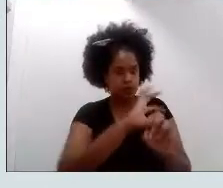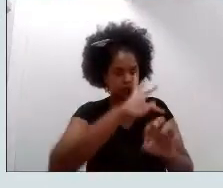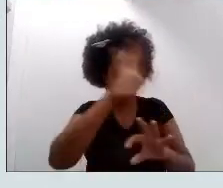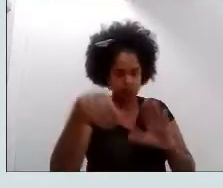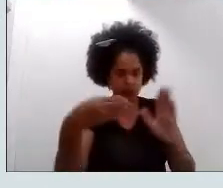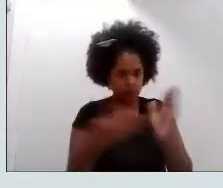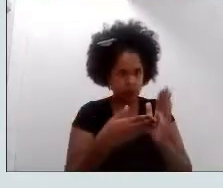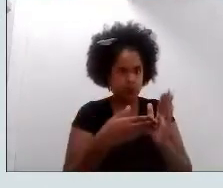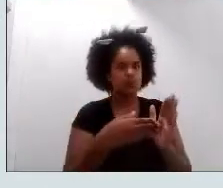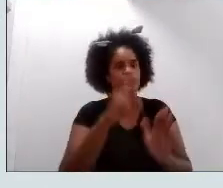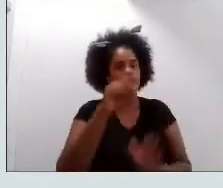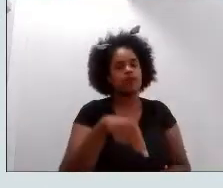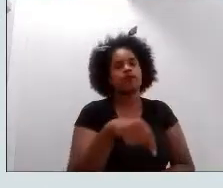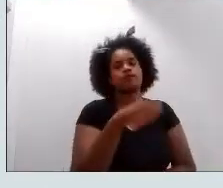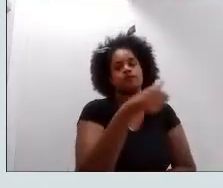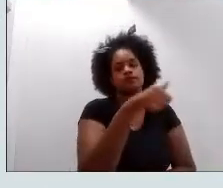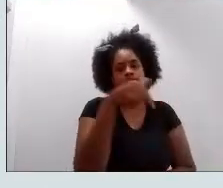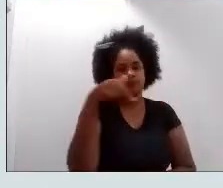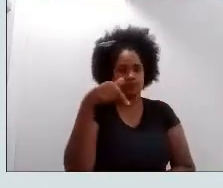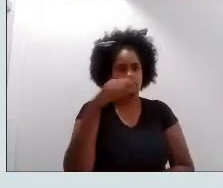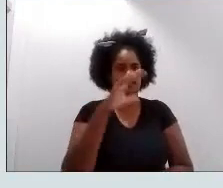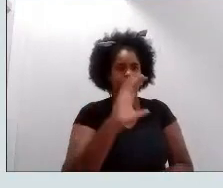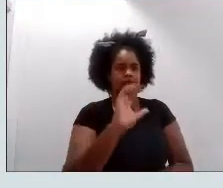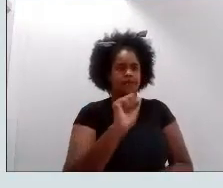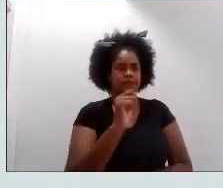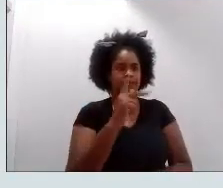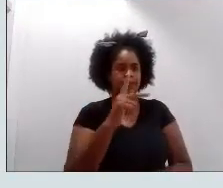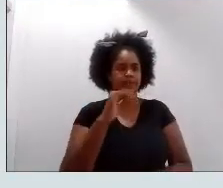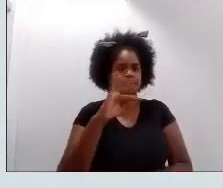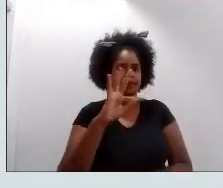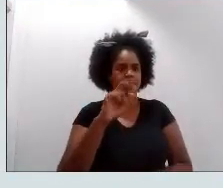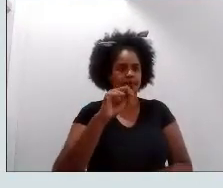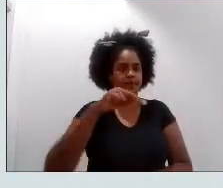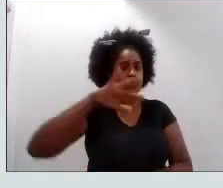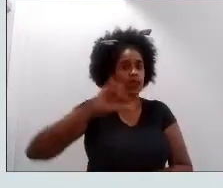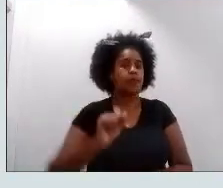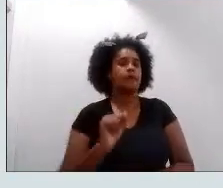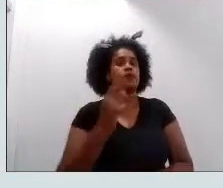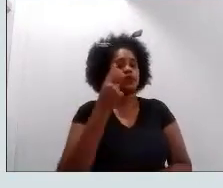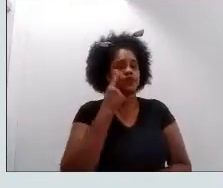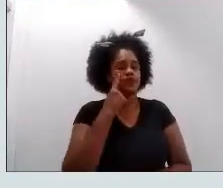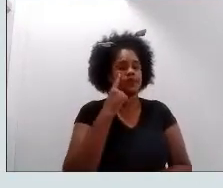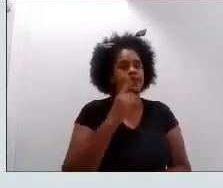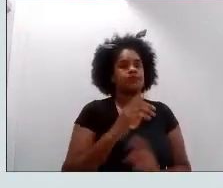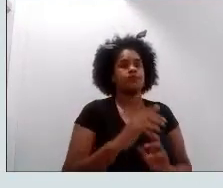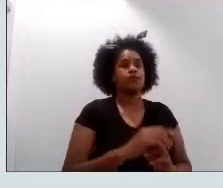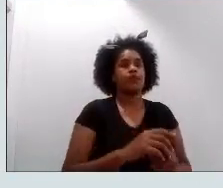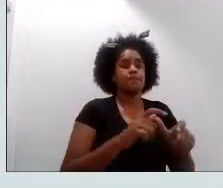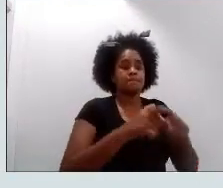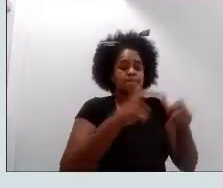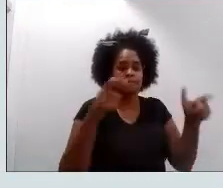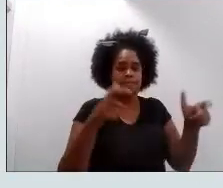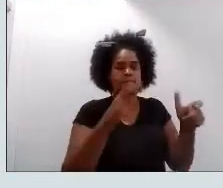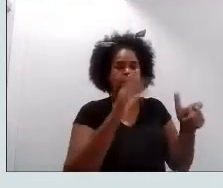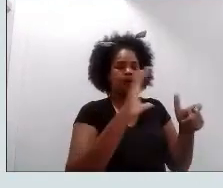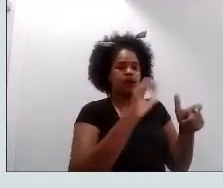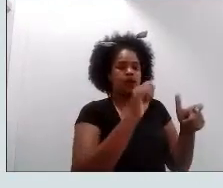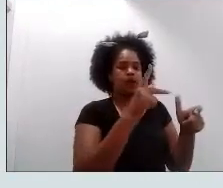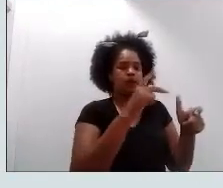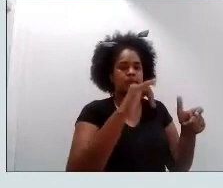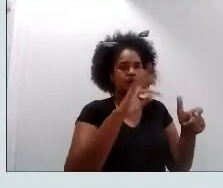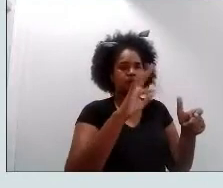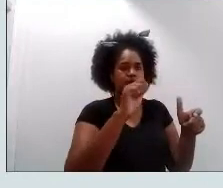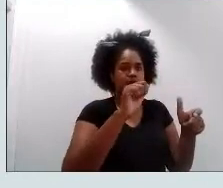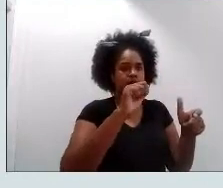as duas capitanias que vão, então, ter maior prosperidade são as capitanias de São Vicente e, sobretudo, a